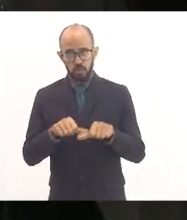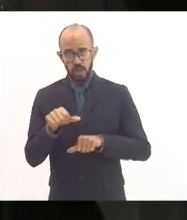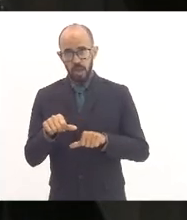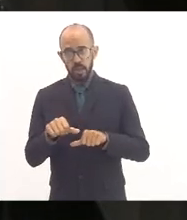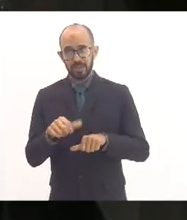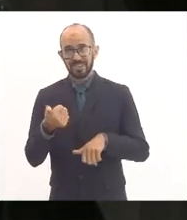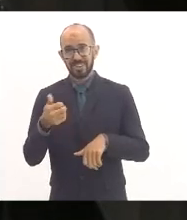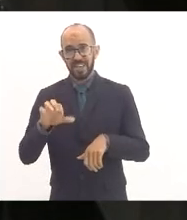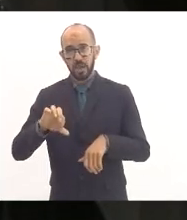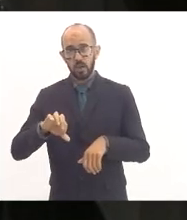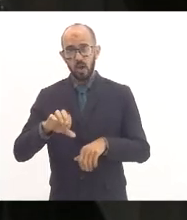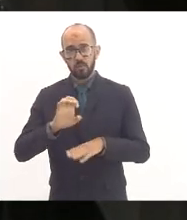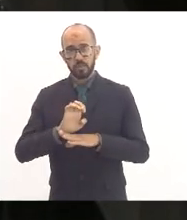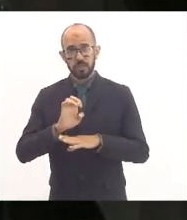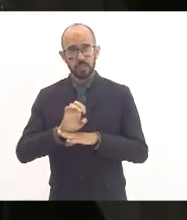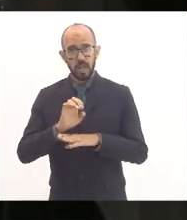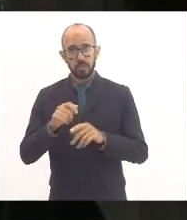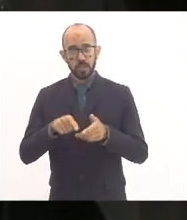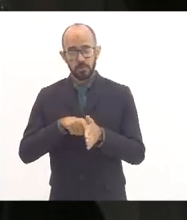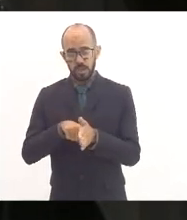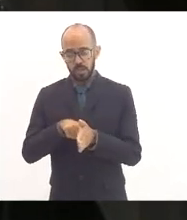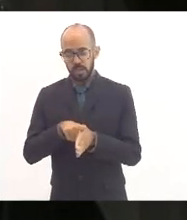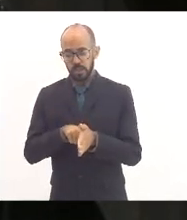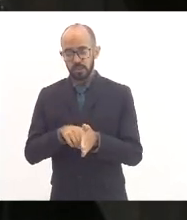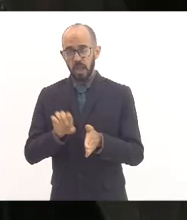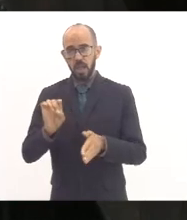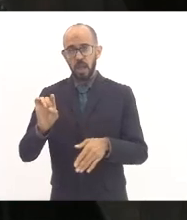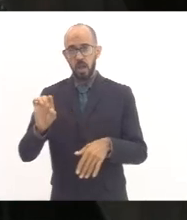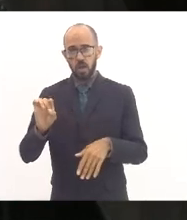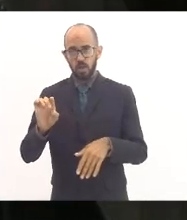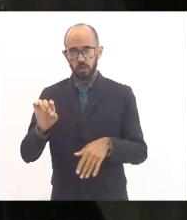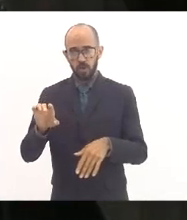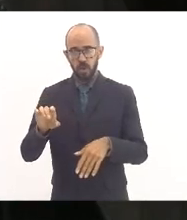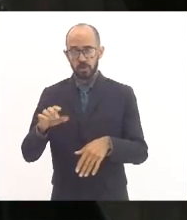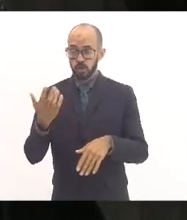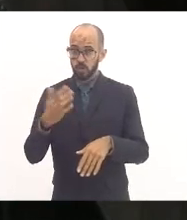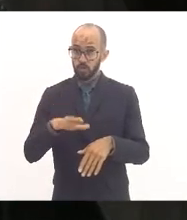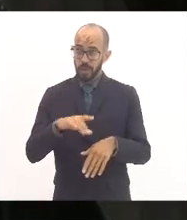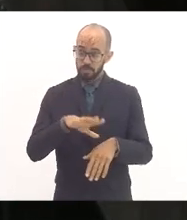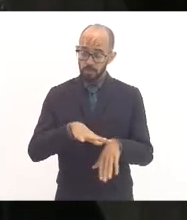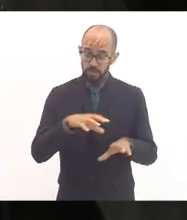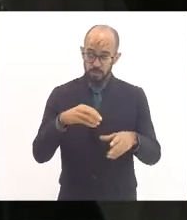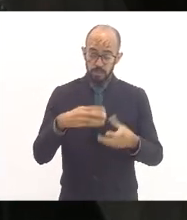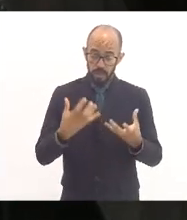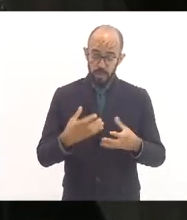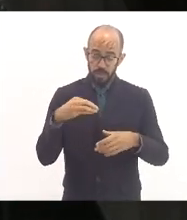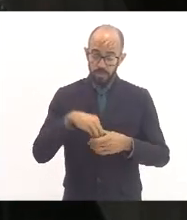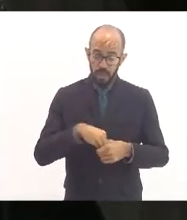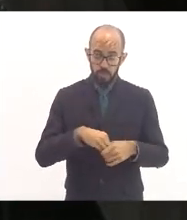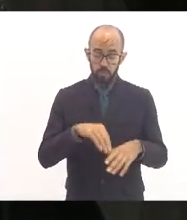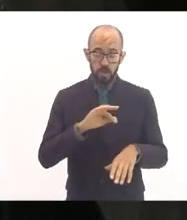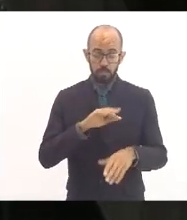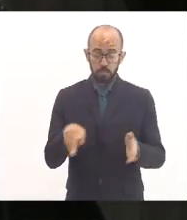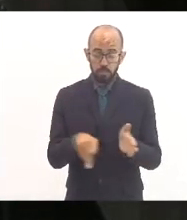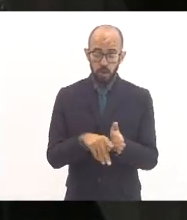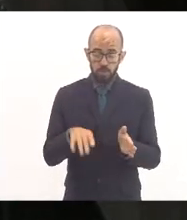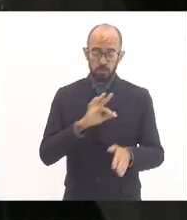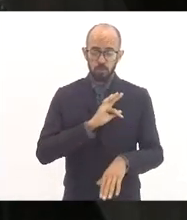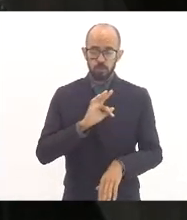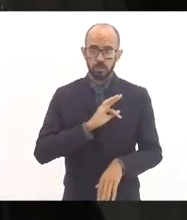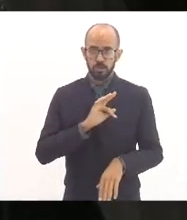a perícia é autônoma não estamos defendendo aqui estamos aqui no Daqui a uma maior autonomia dentro da Polícia Civil que a nossa